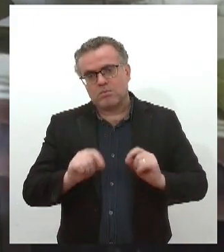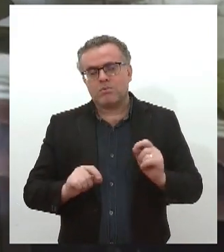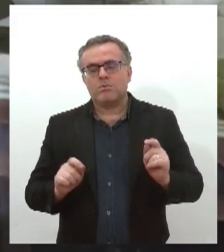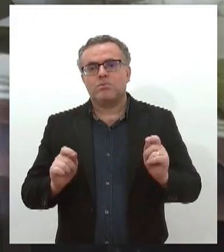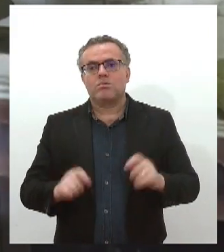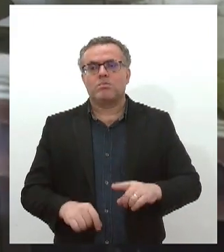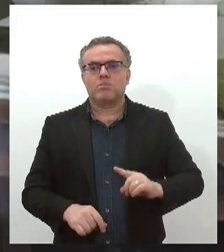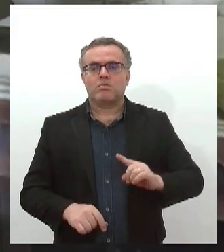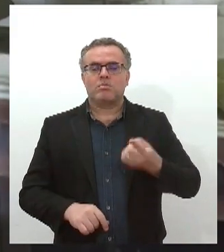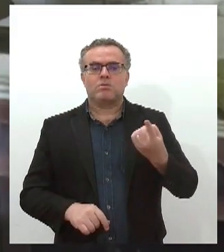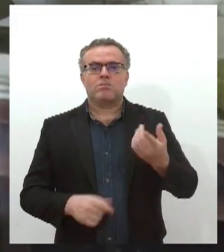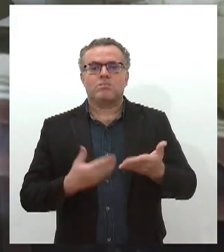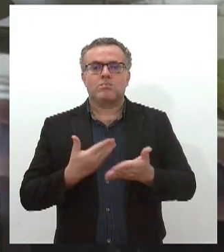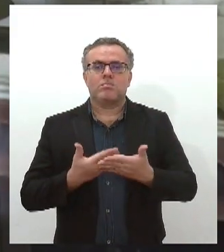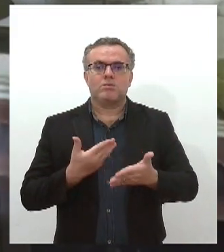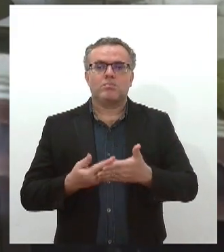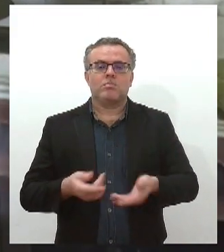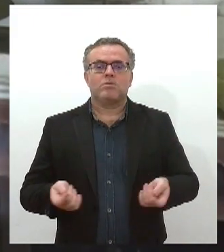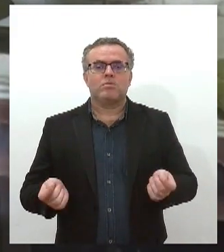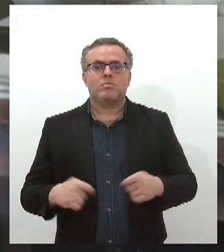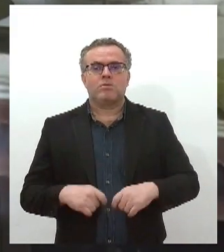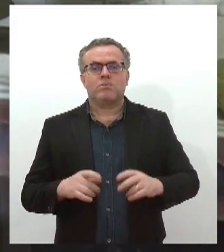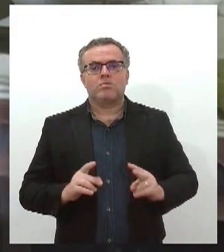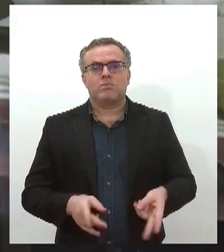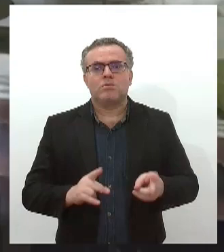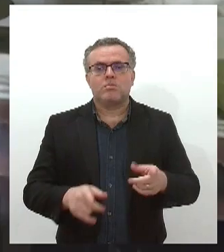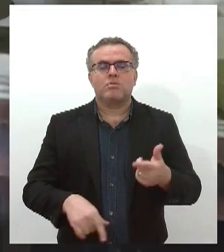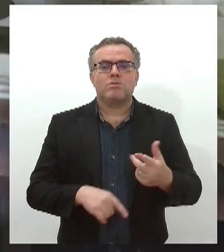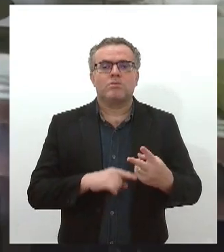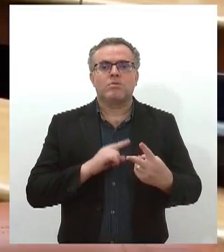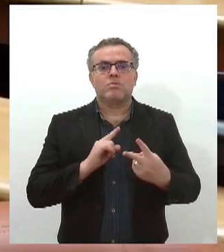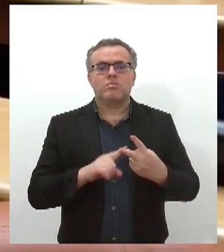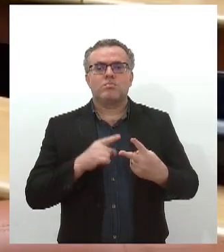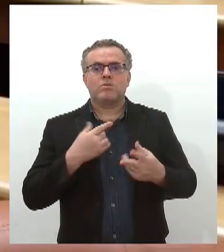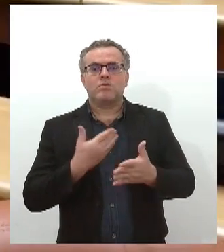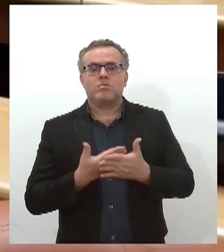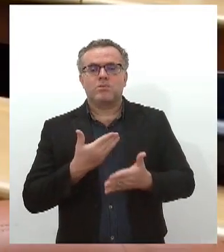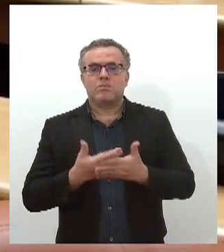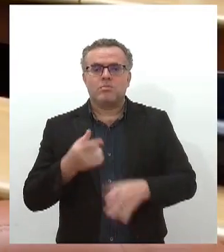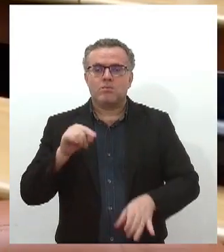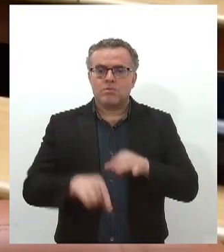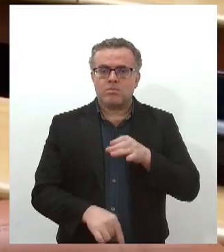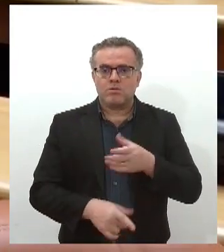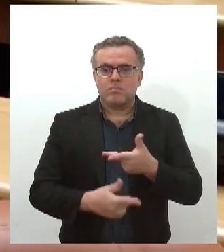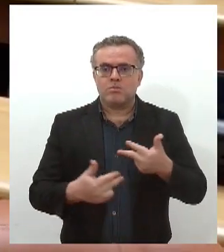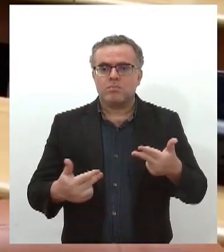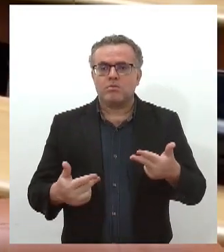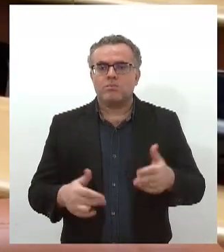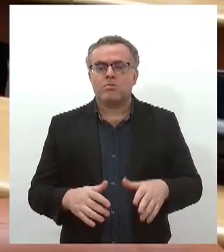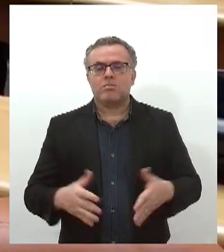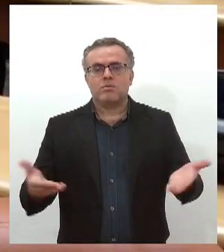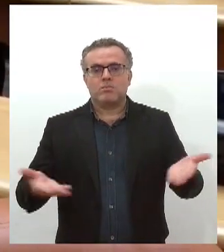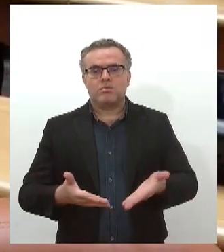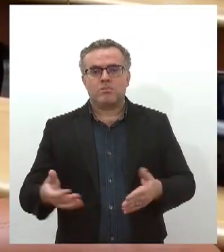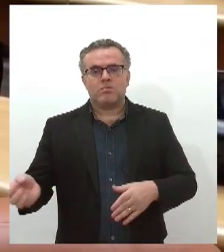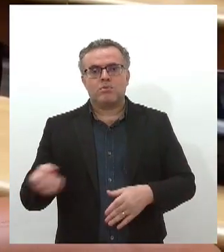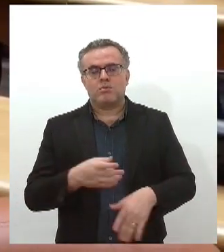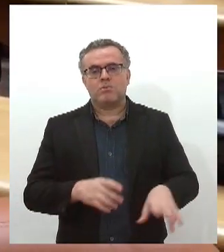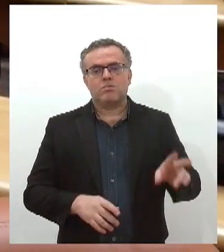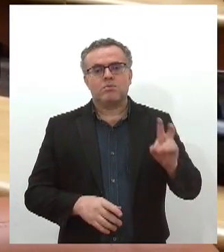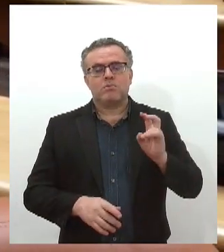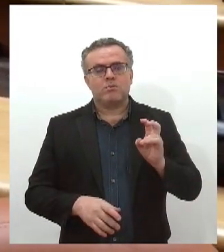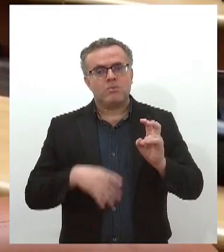mais, né, segundo a estudar de forma muito mais ampla. Atualmente, 5 parlamentares